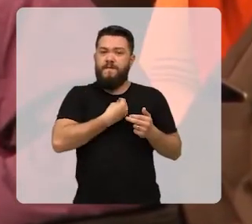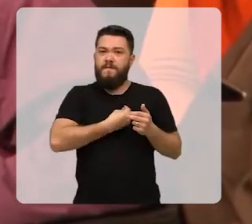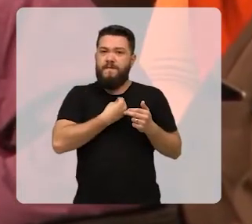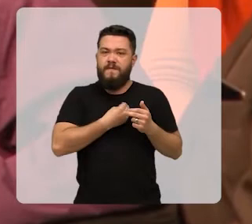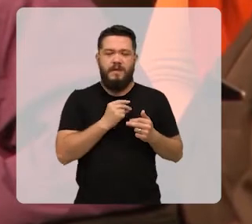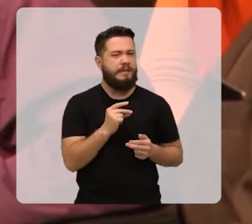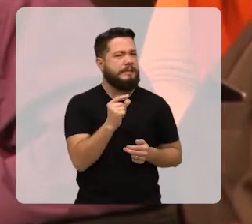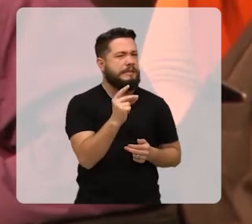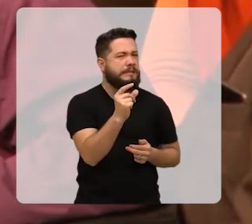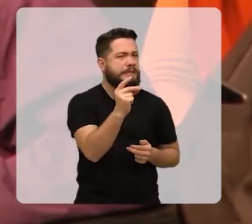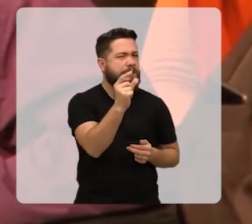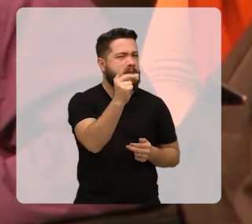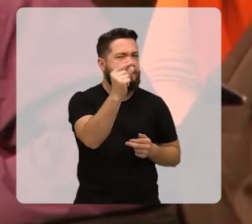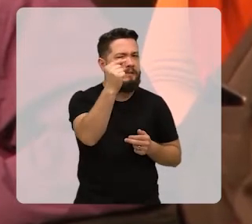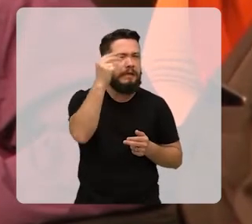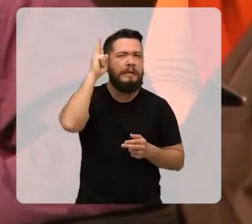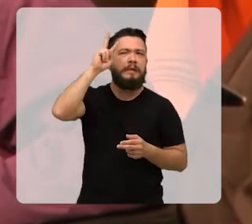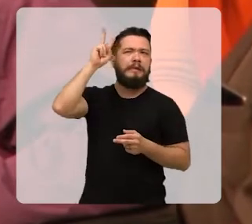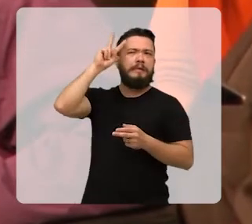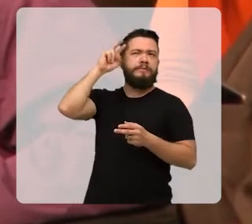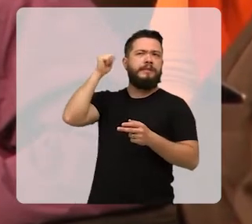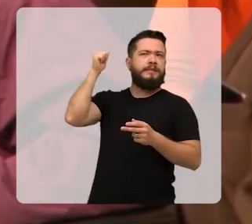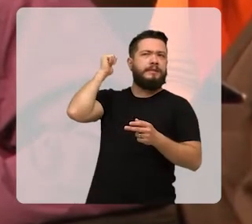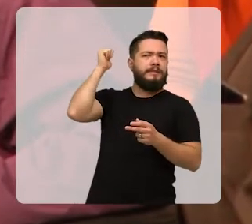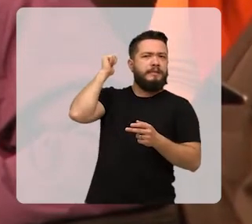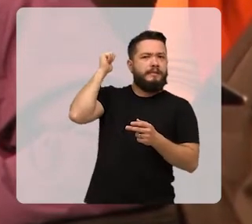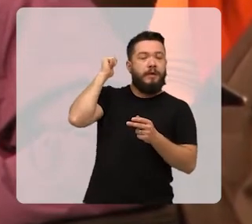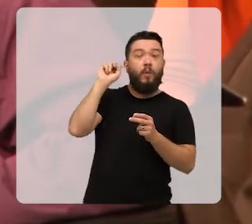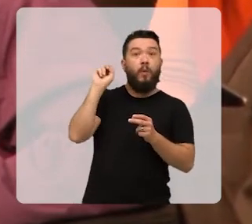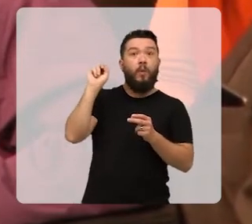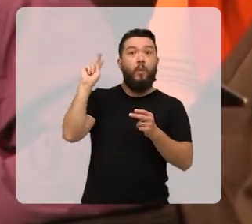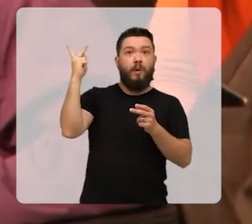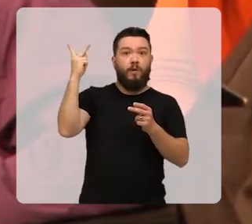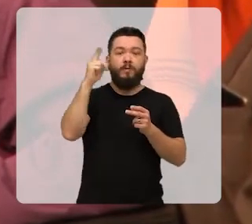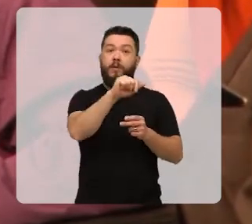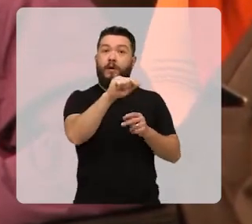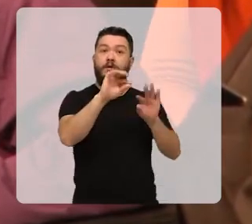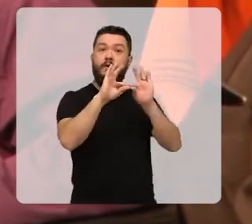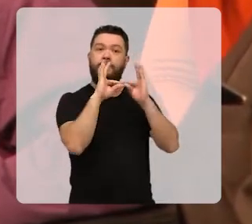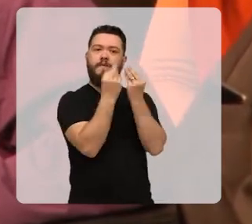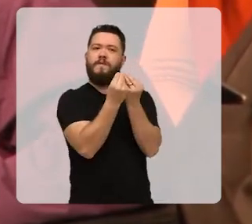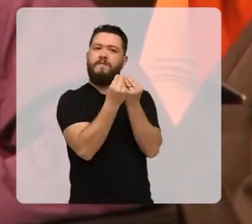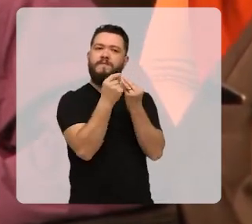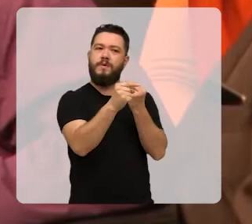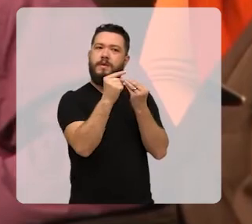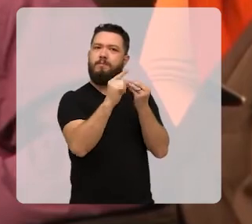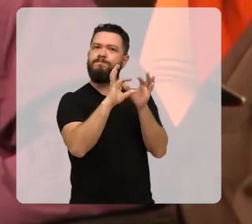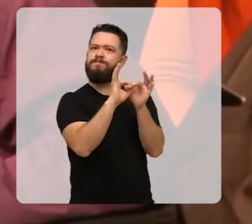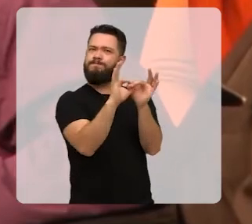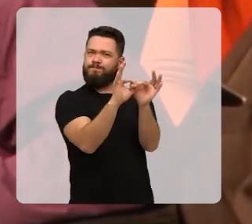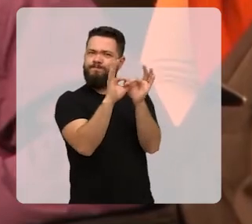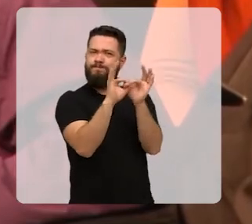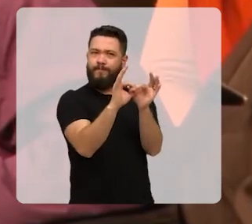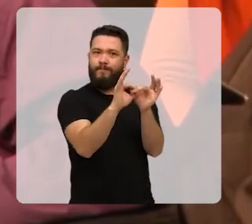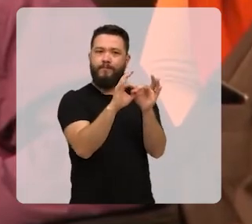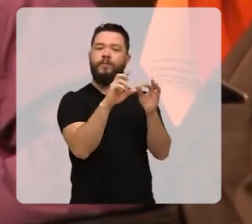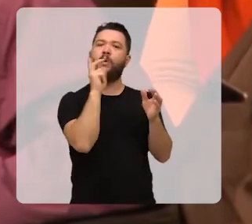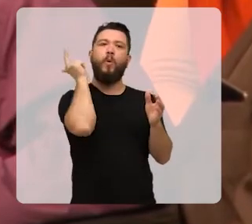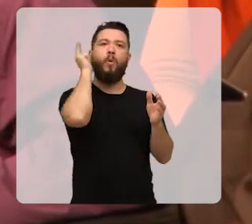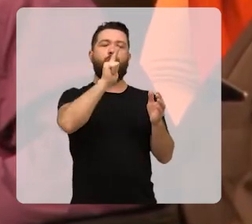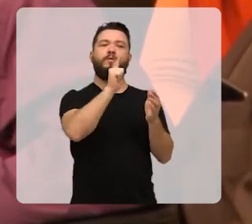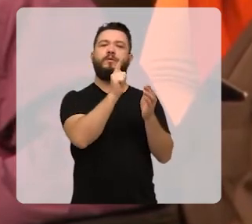de admirar que conseguissem estabelecer famílias estáveis, apesar de tudo que vivenciaram.